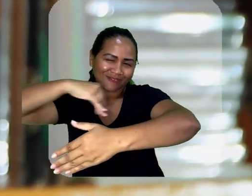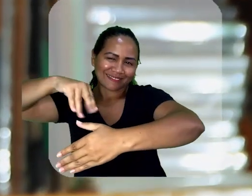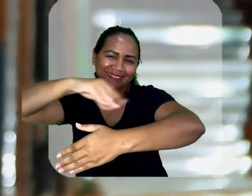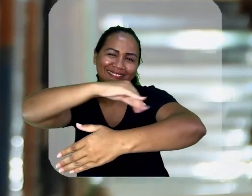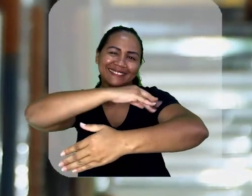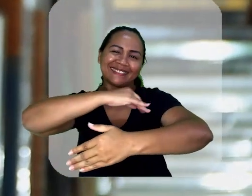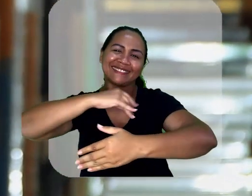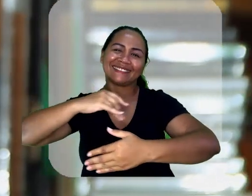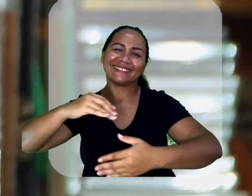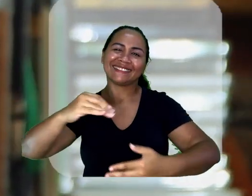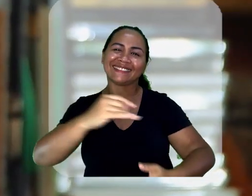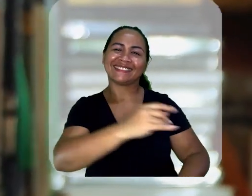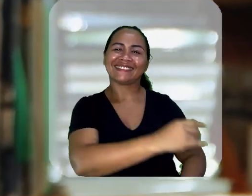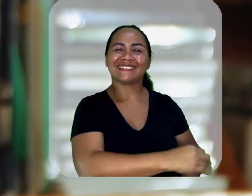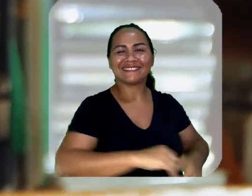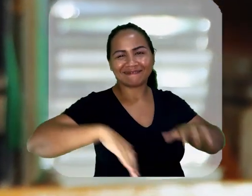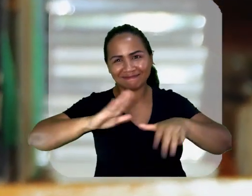gostar.